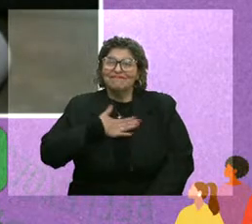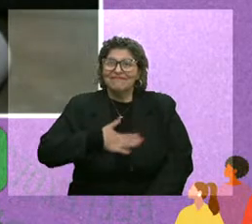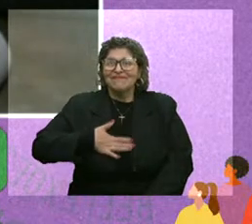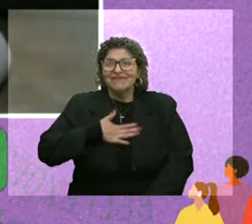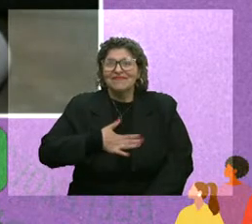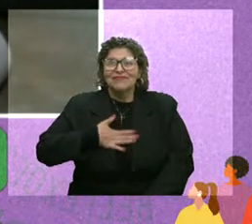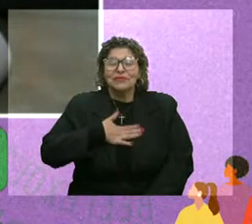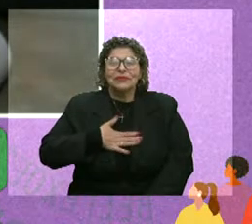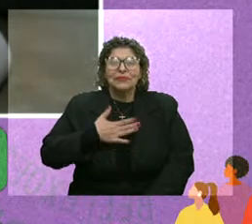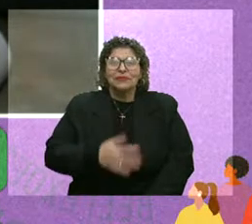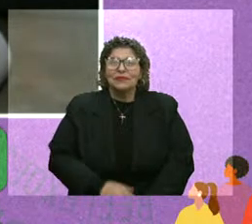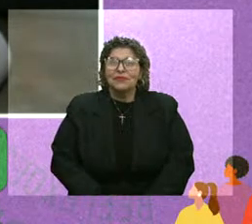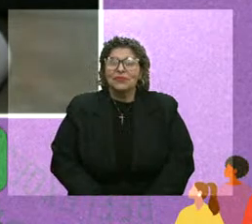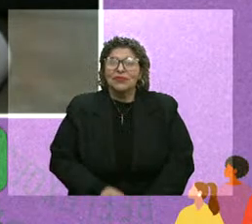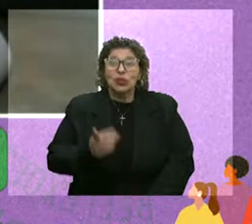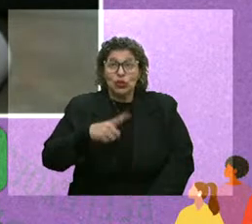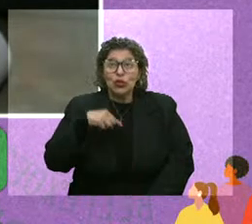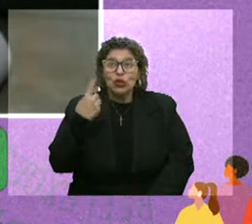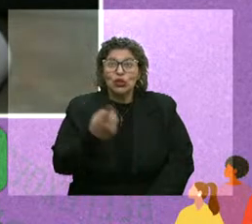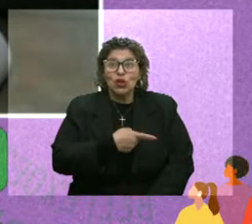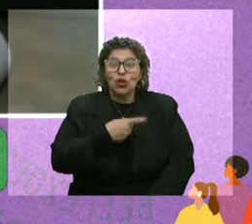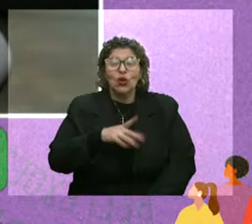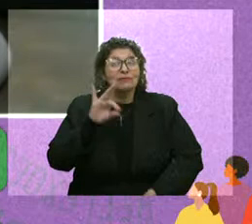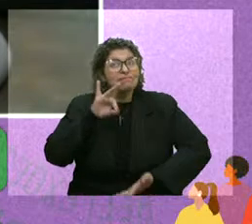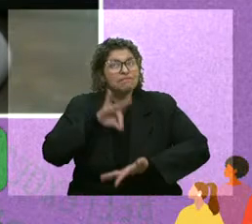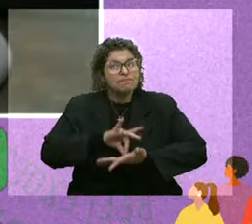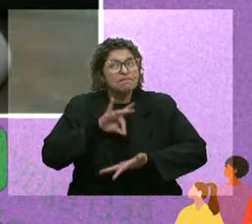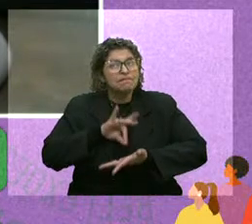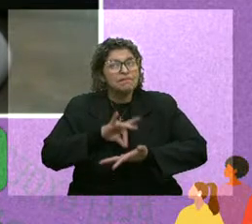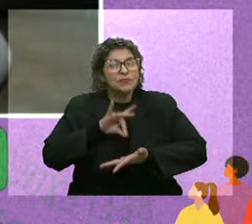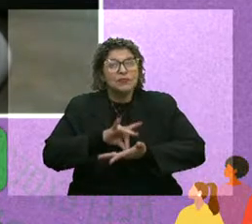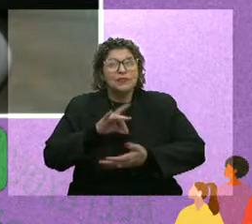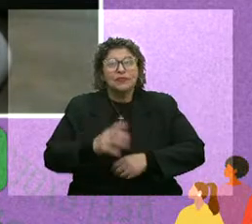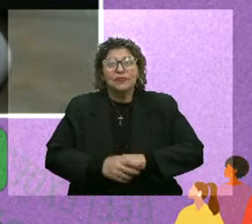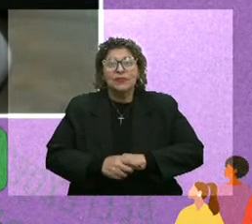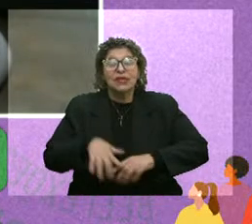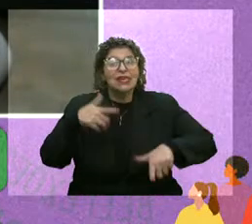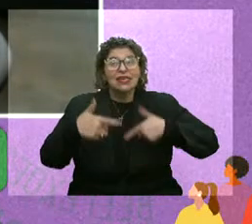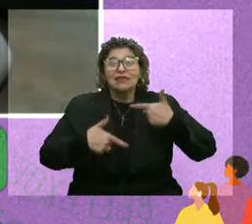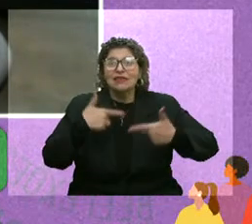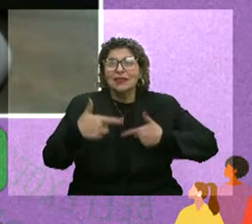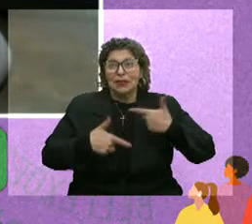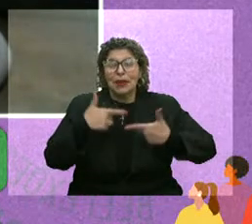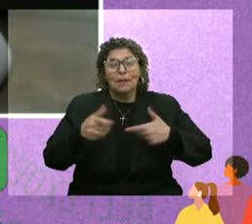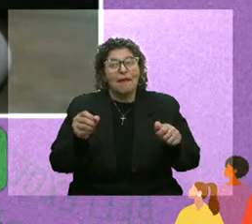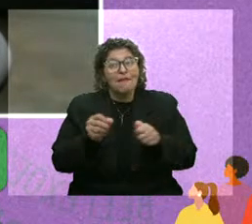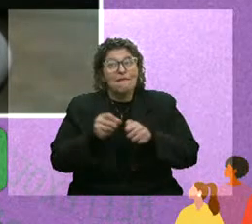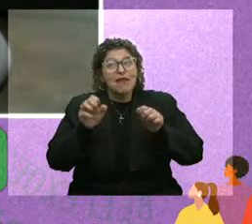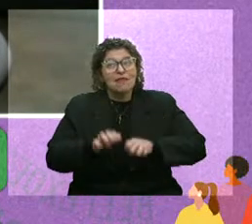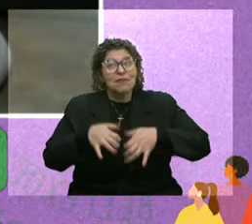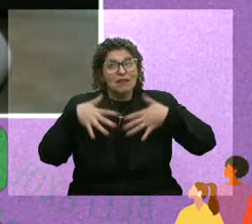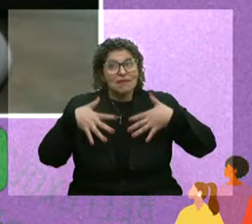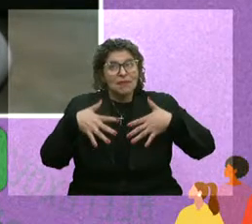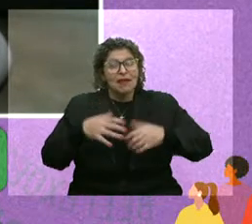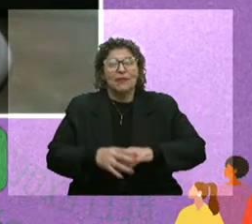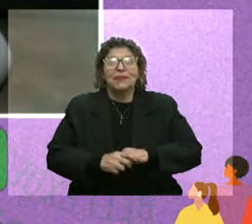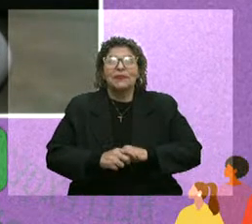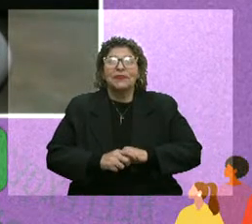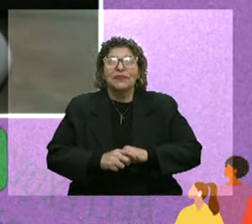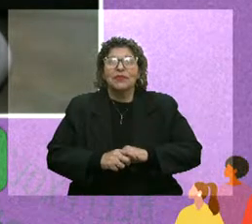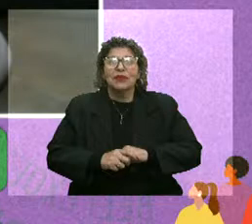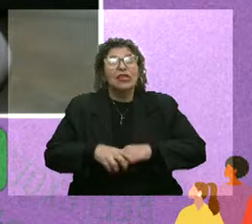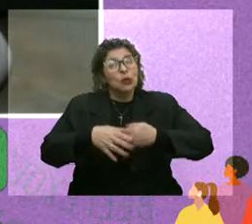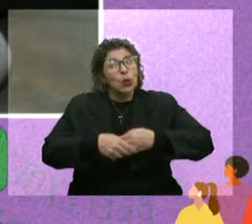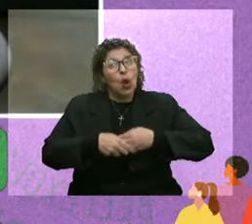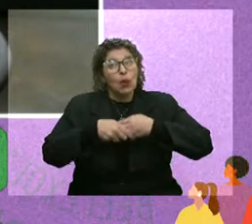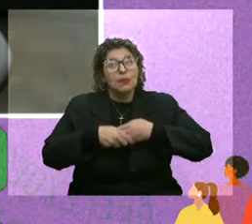satisfação nós constatarmos aqui esse trabalho feito pela Assembleia Legislativa. Eu